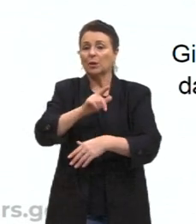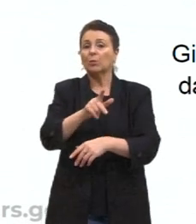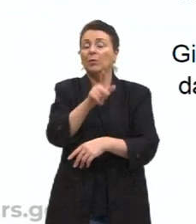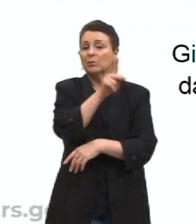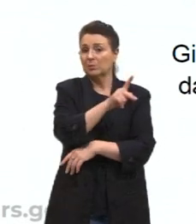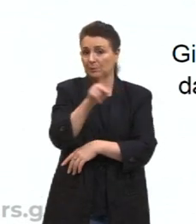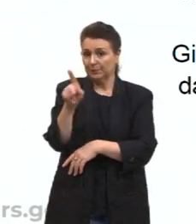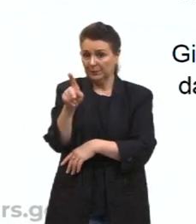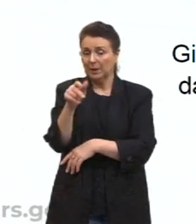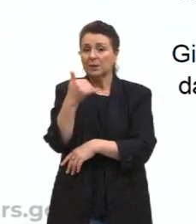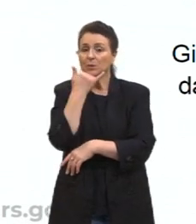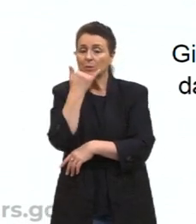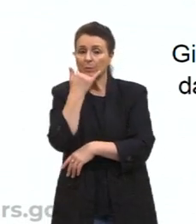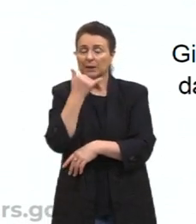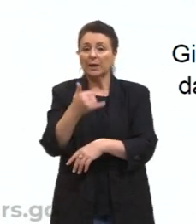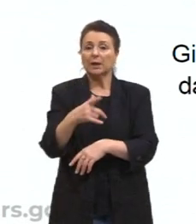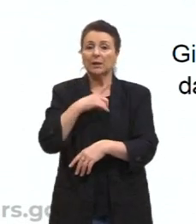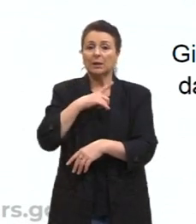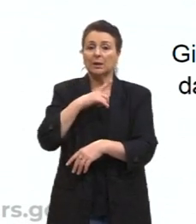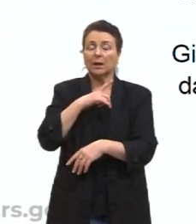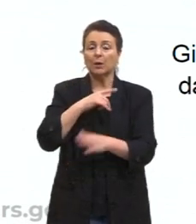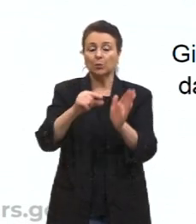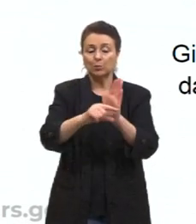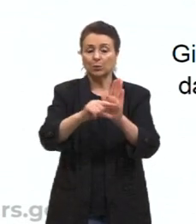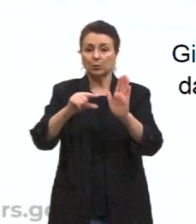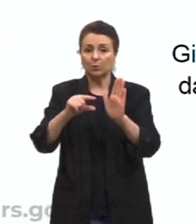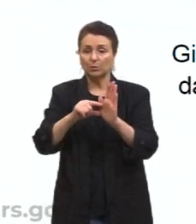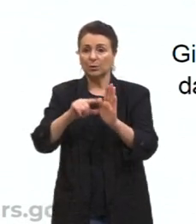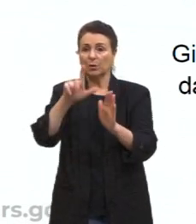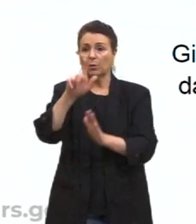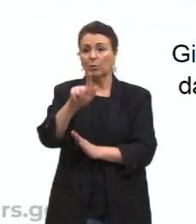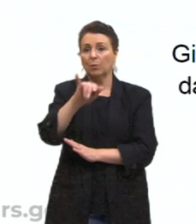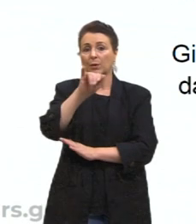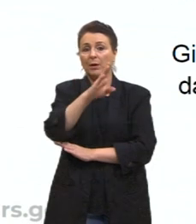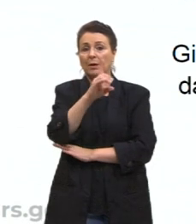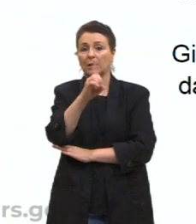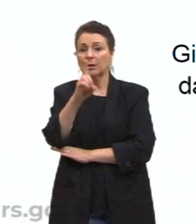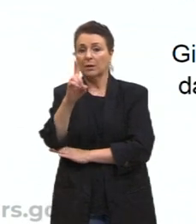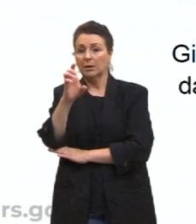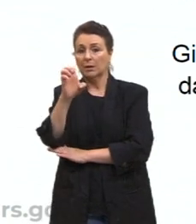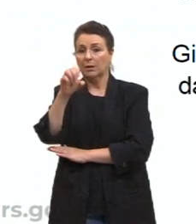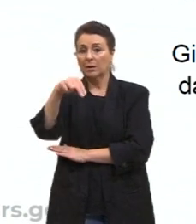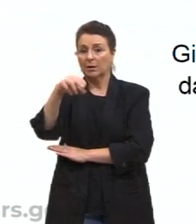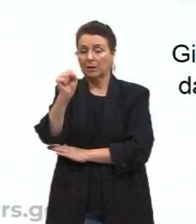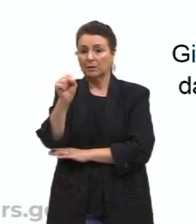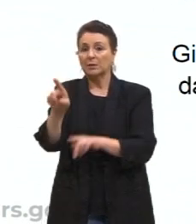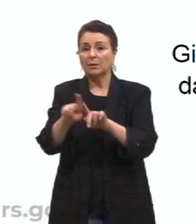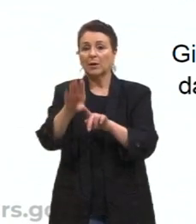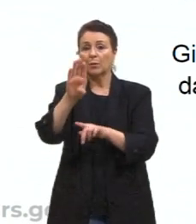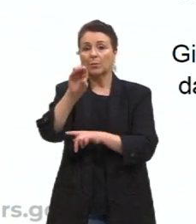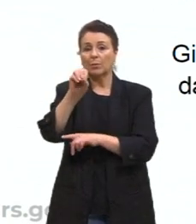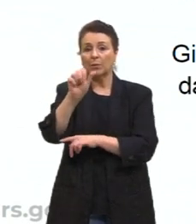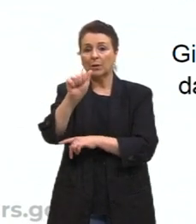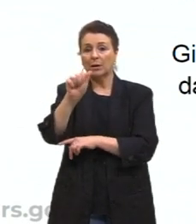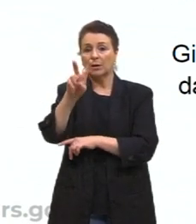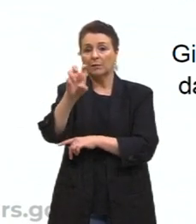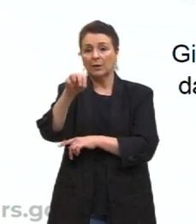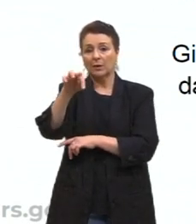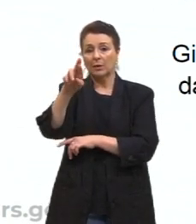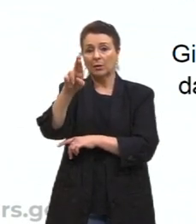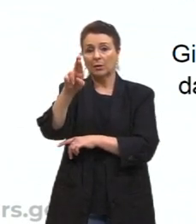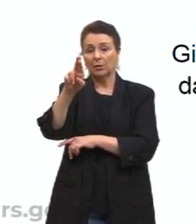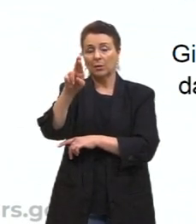já tem teoria há muito tempo sobre isso um deles é o líder esse outro Boaventura Souza Santo um Pensador português muito